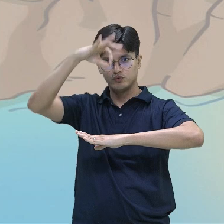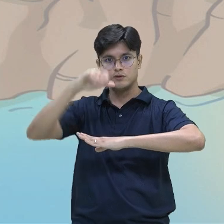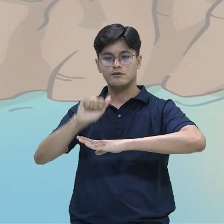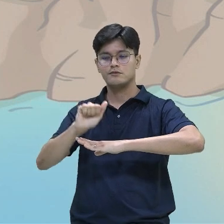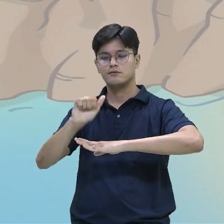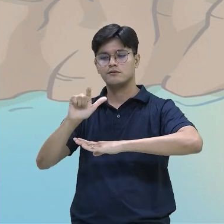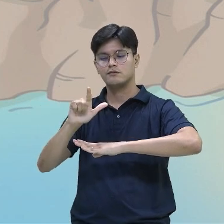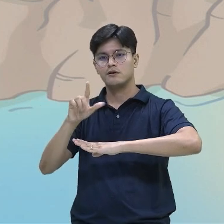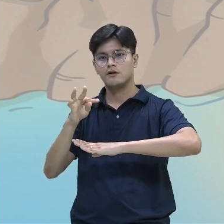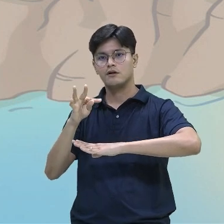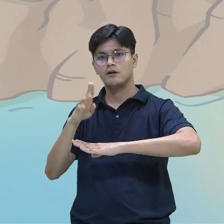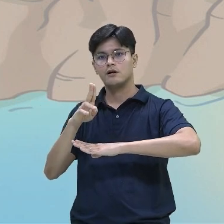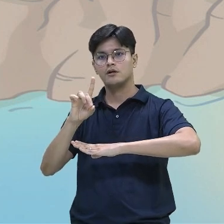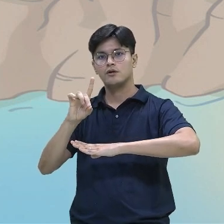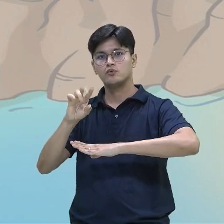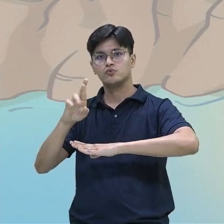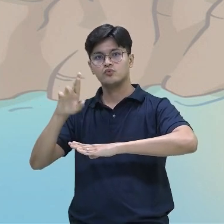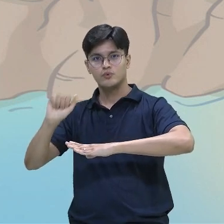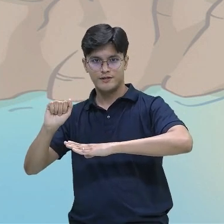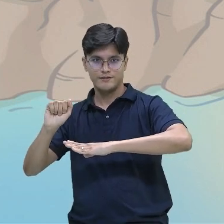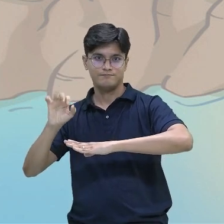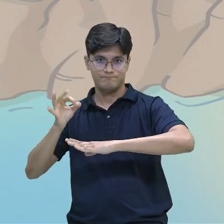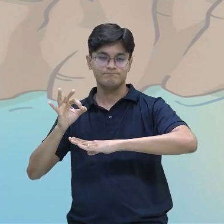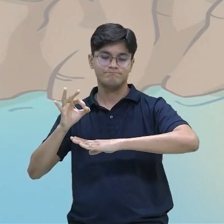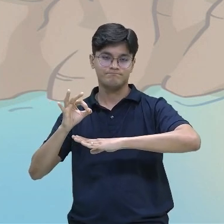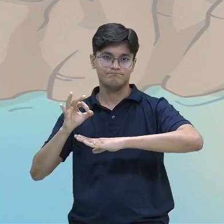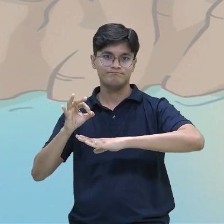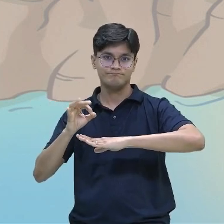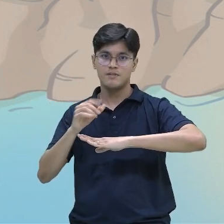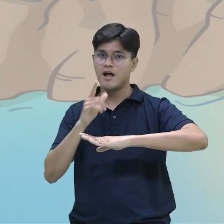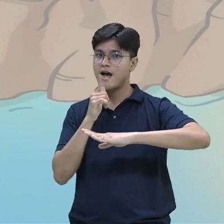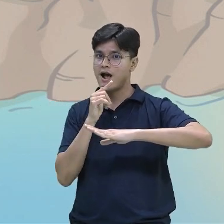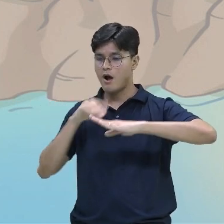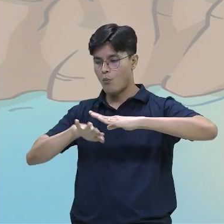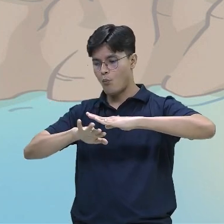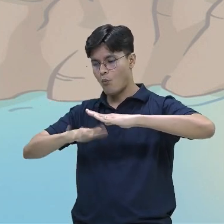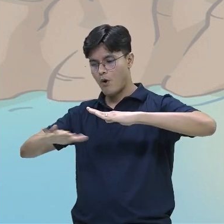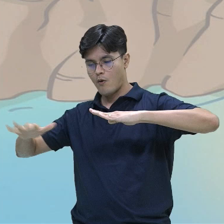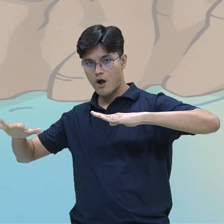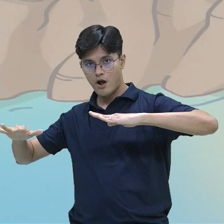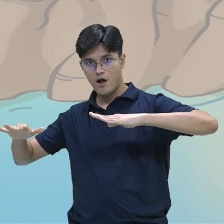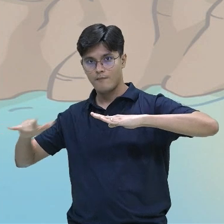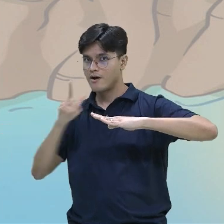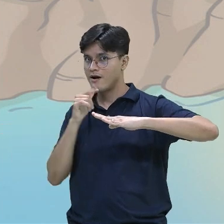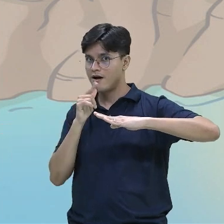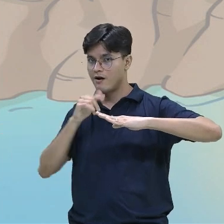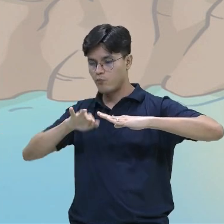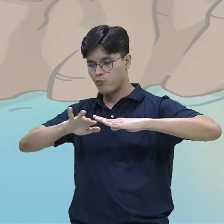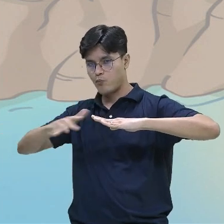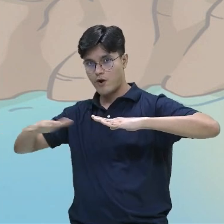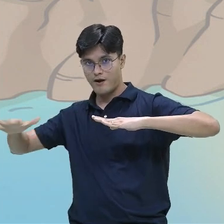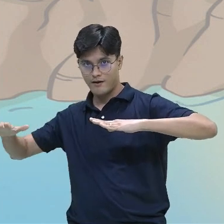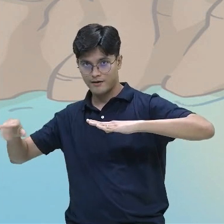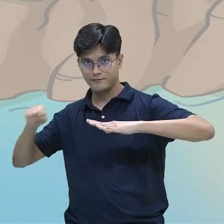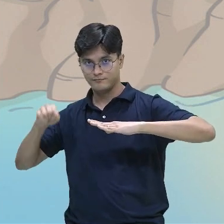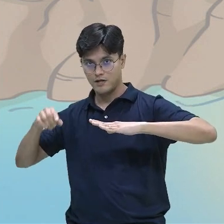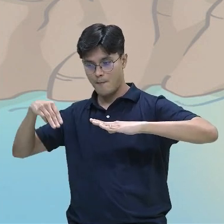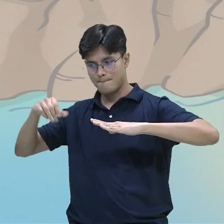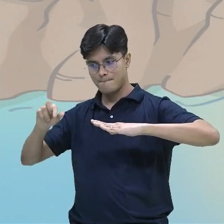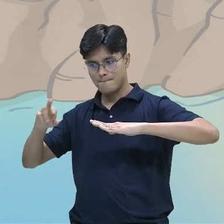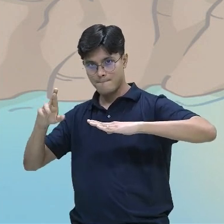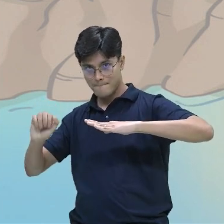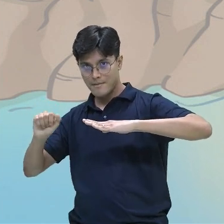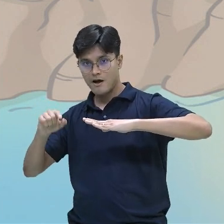eu estou aqui vendo a altura e não a altitude, porque a altitude é sempre em relação